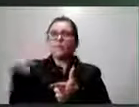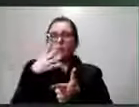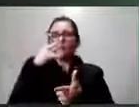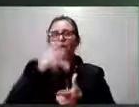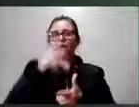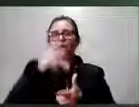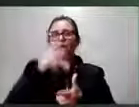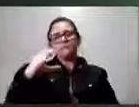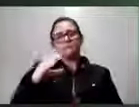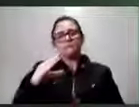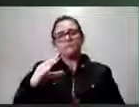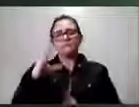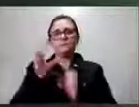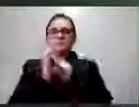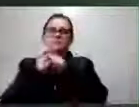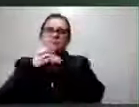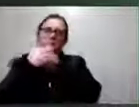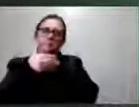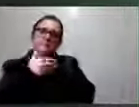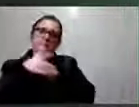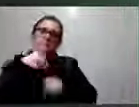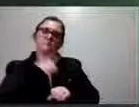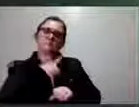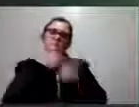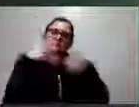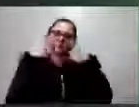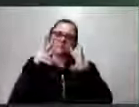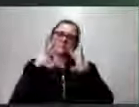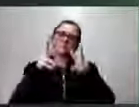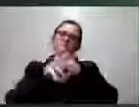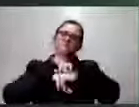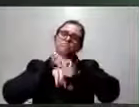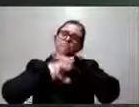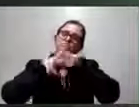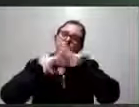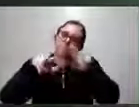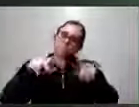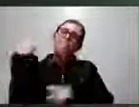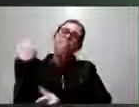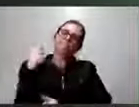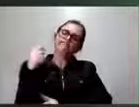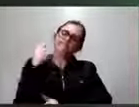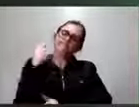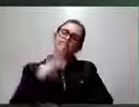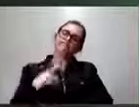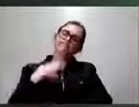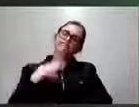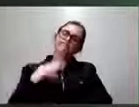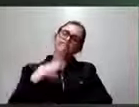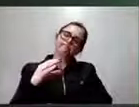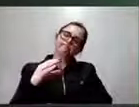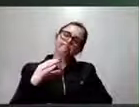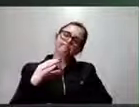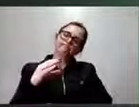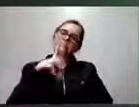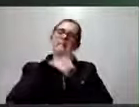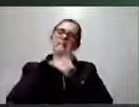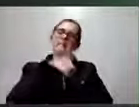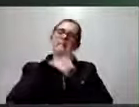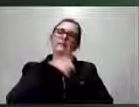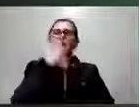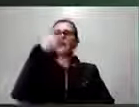pacientes de COVID. Nós estamos vendo isso em várias cirurgias em que é necessário que o paciente tenha uma